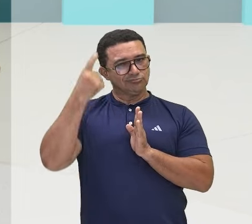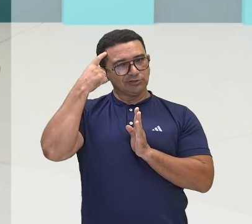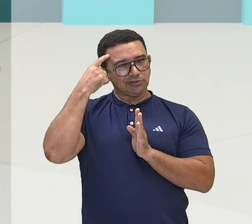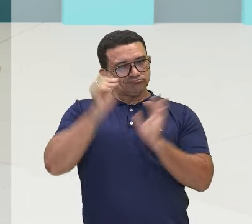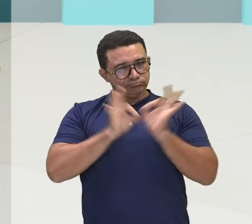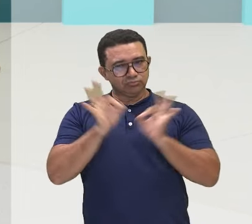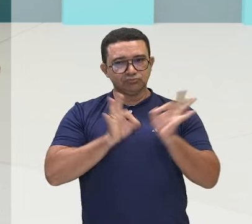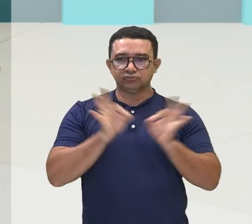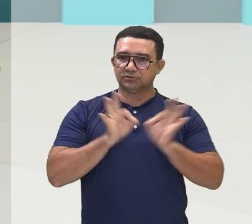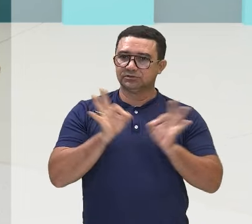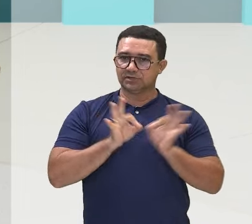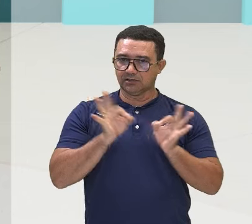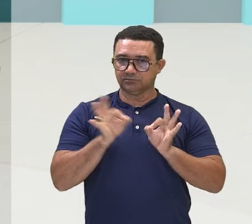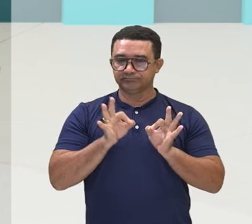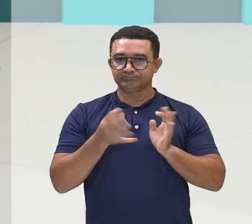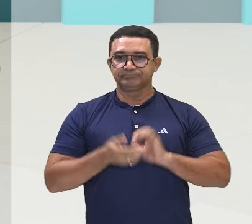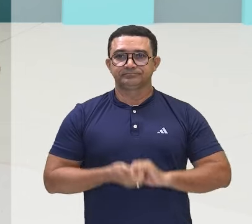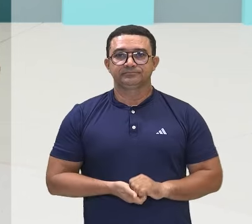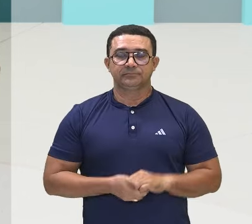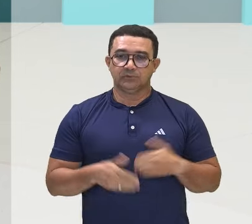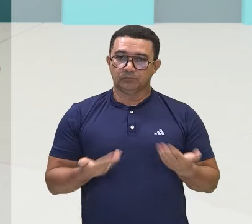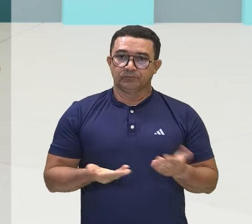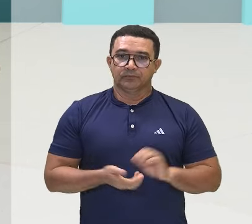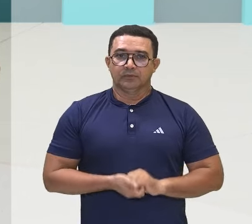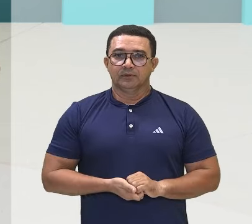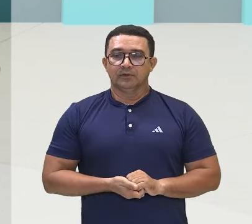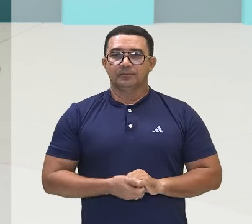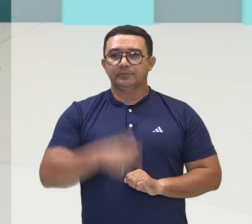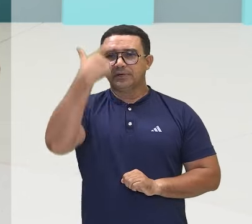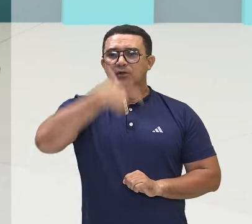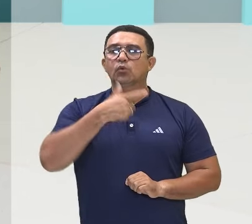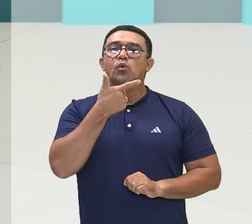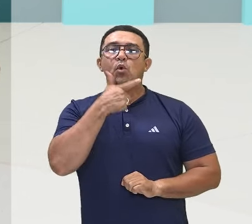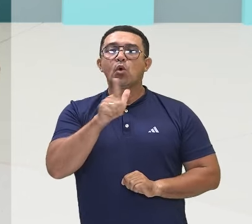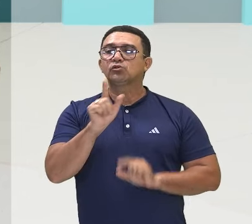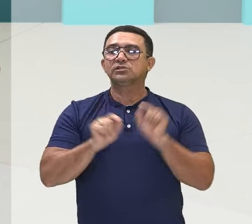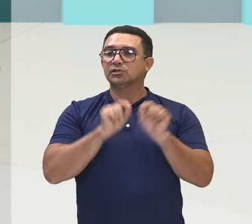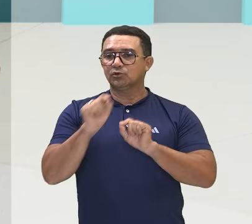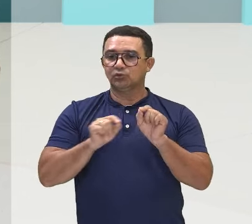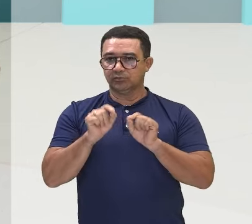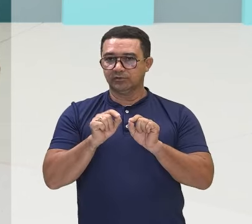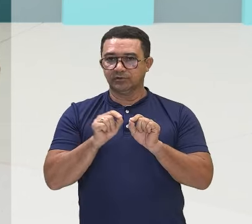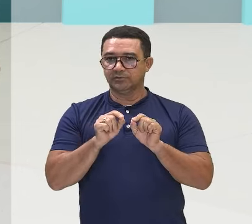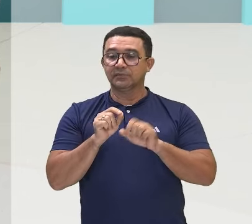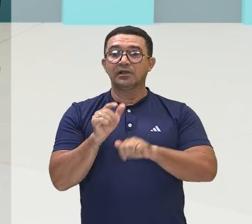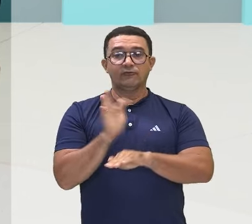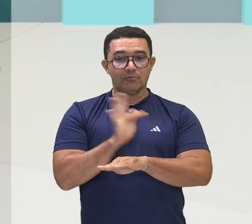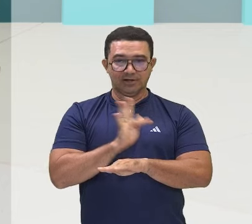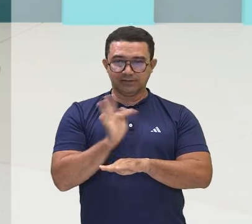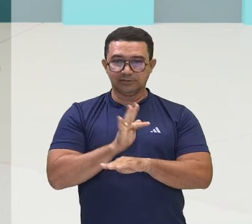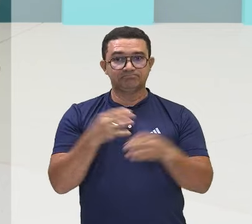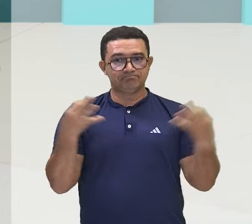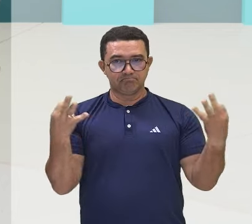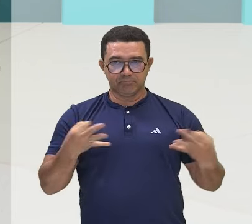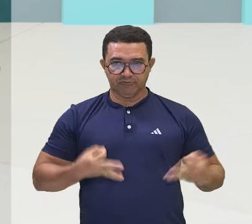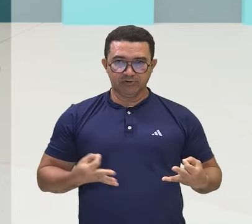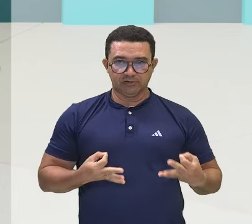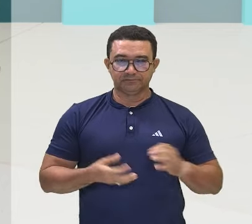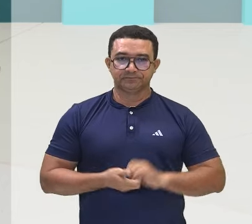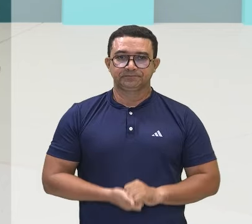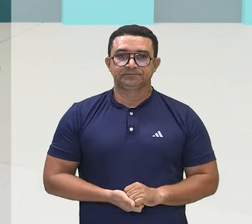eu estou falando em palavras simples, justamente para eu alcançar esse rigor formal perfeito, ok? Vejamos a